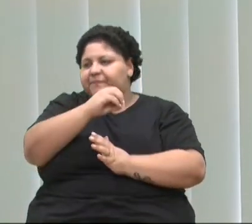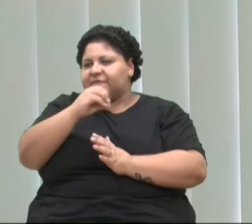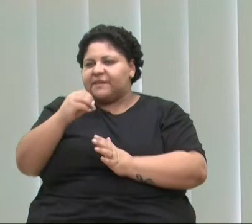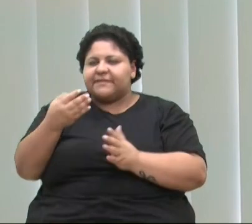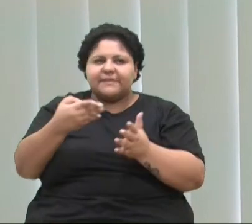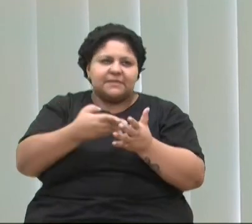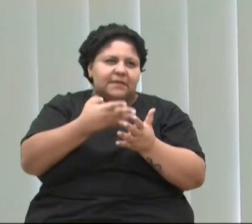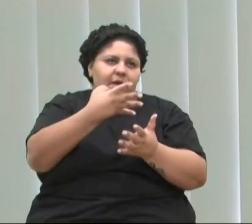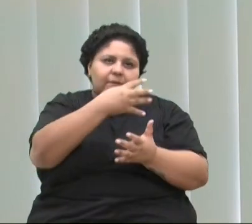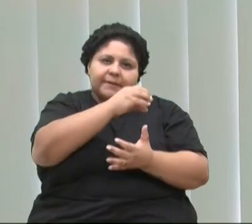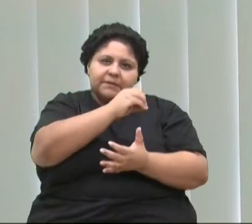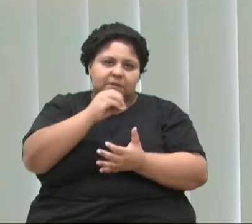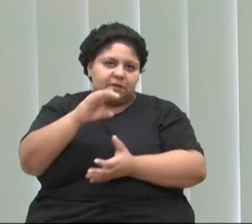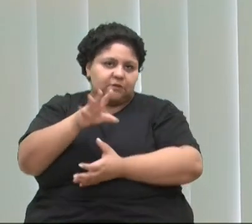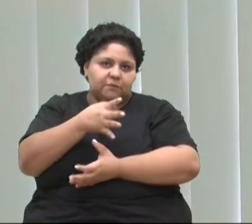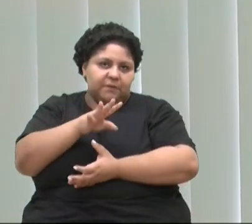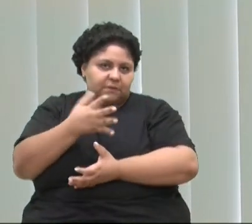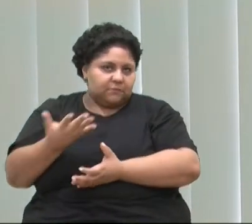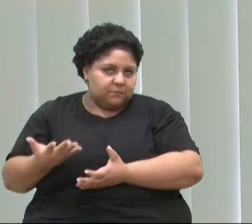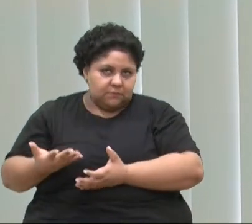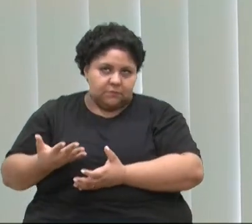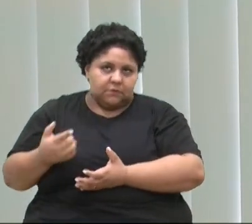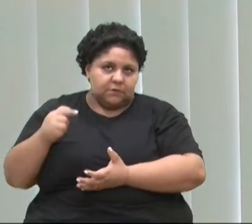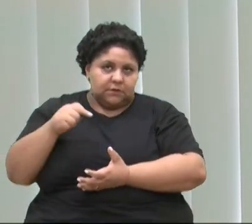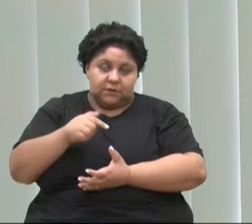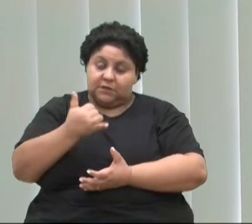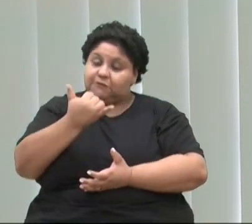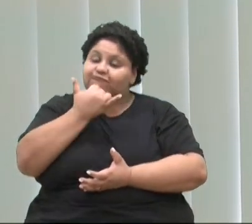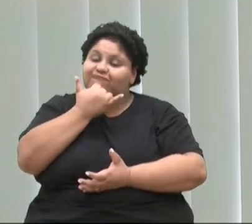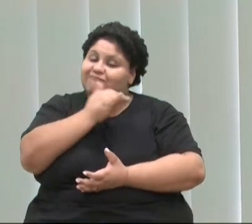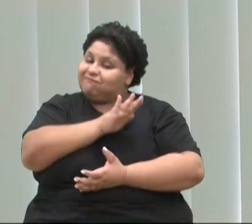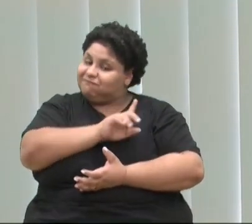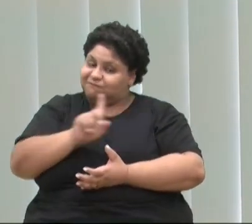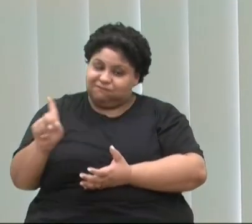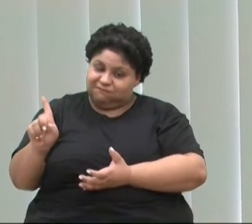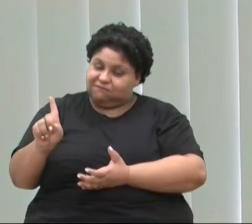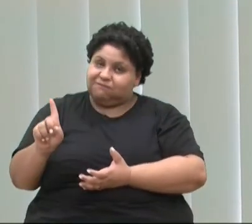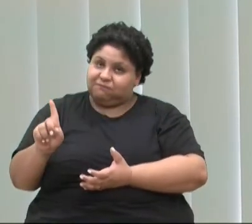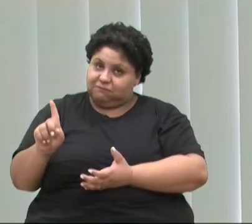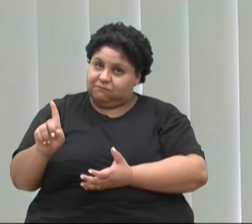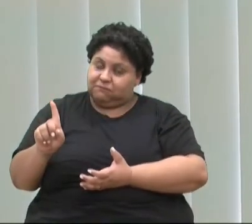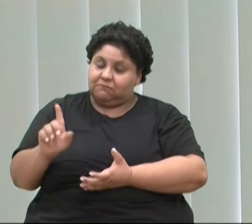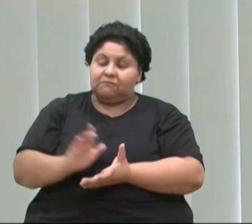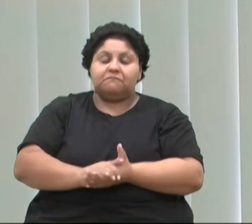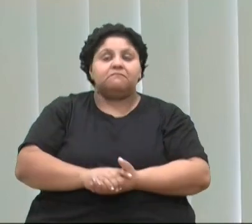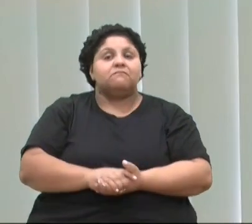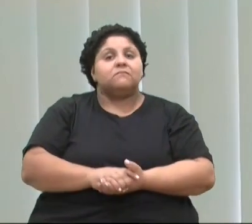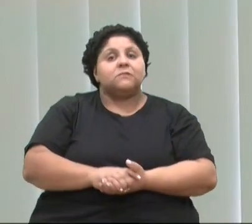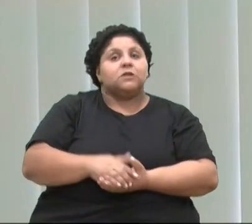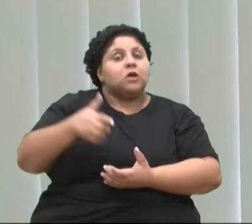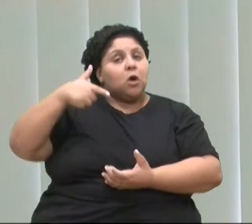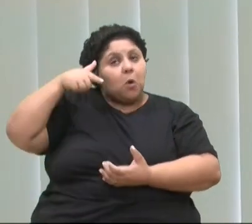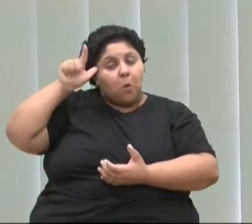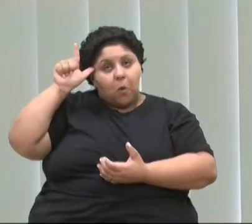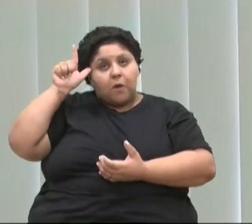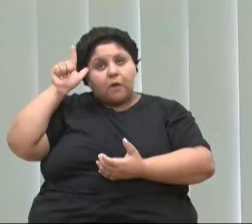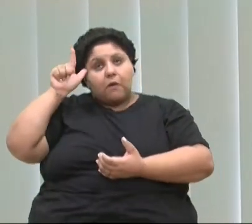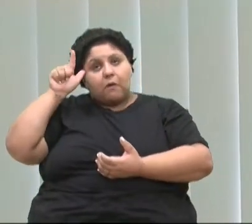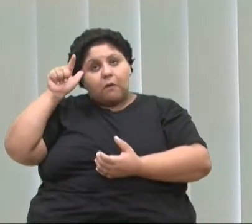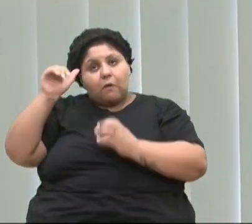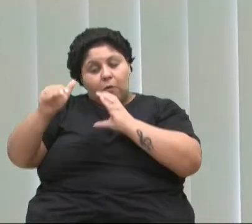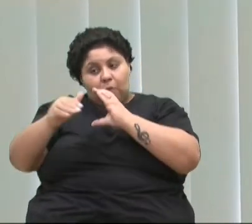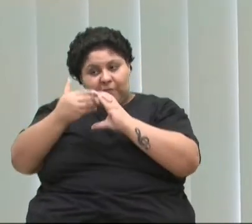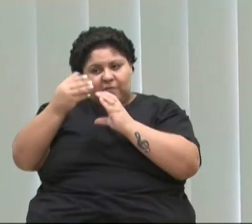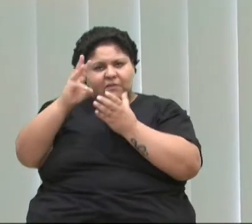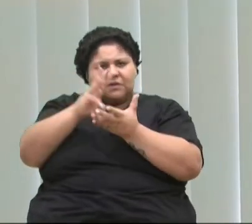400 atendimentos, então isso não é desculpa, o volume de atendimento para atender bem. E ontem, casualmente, eu recebi um